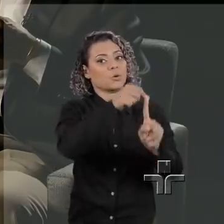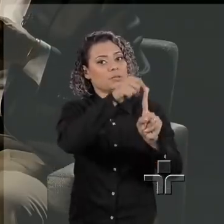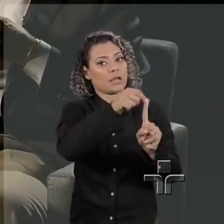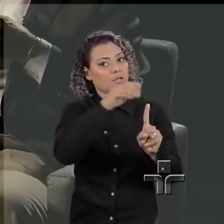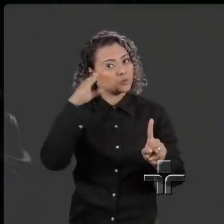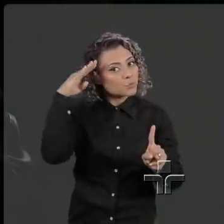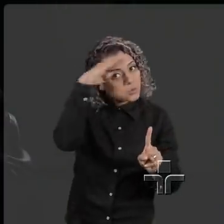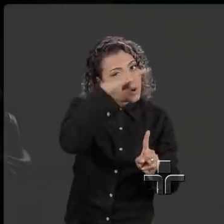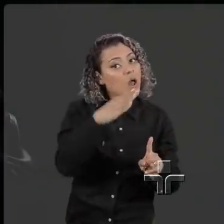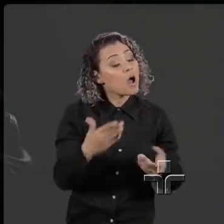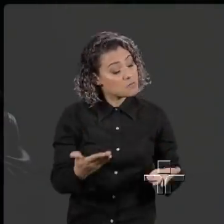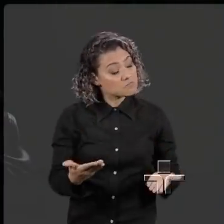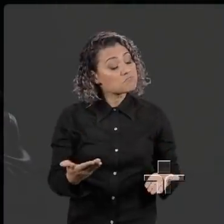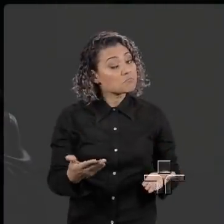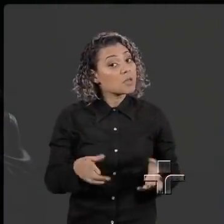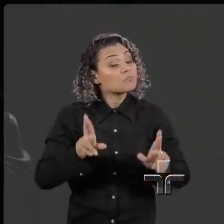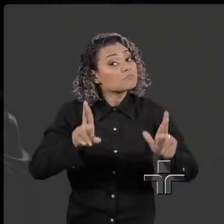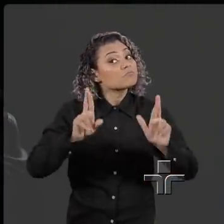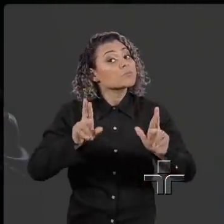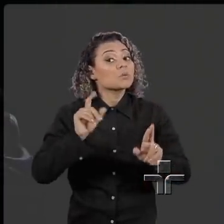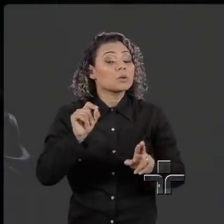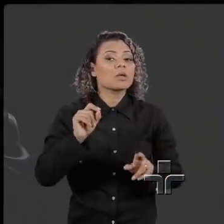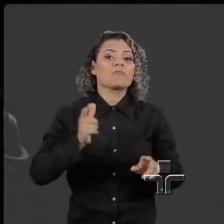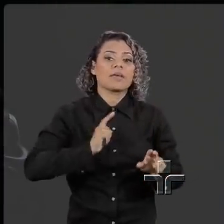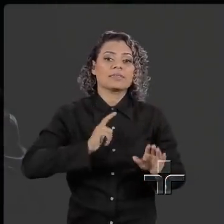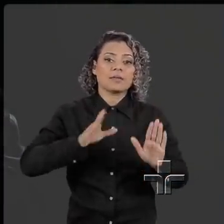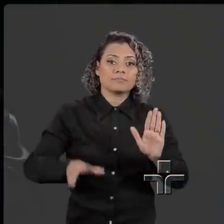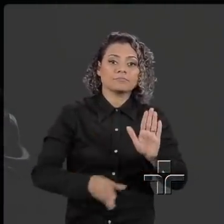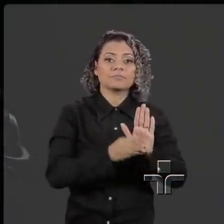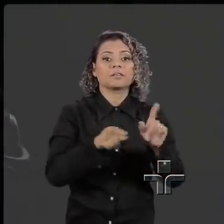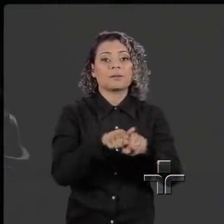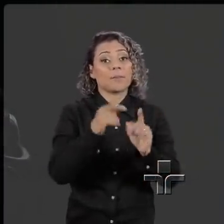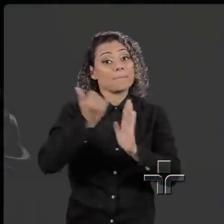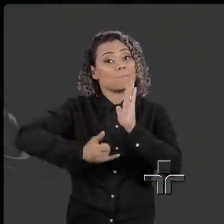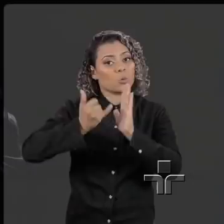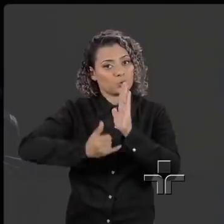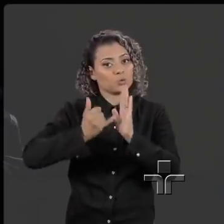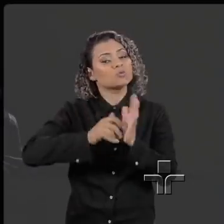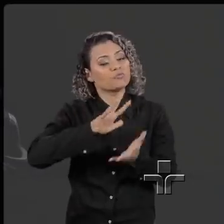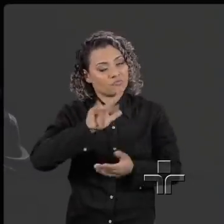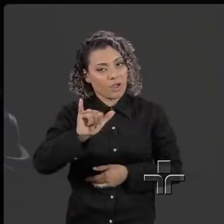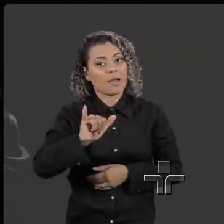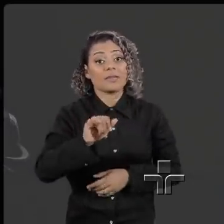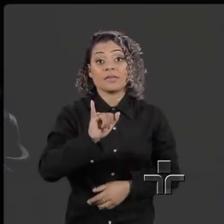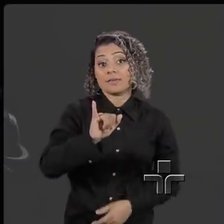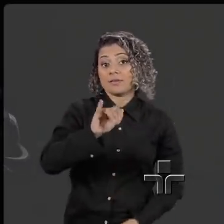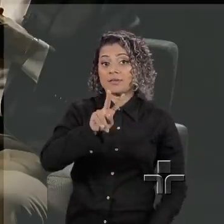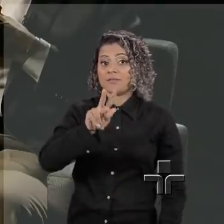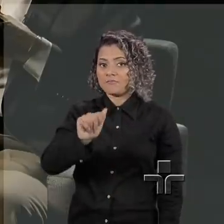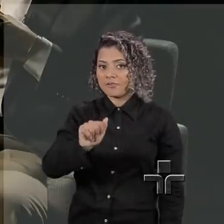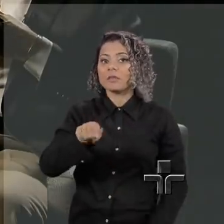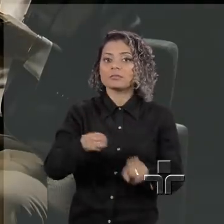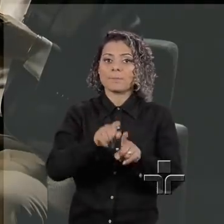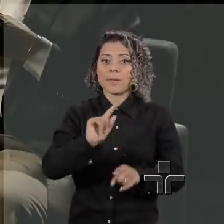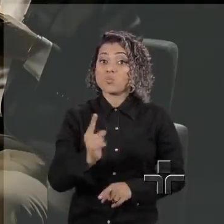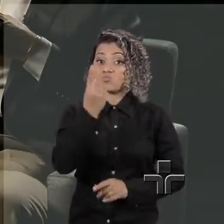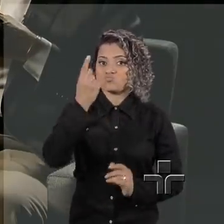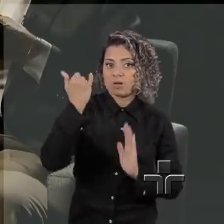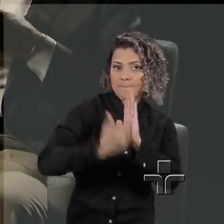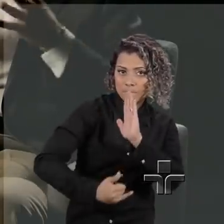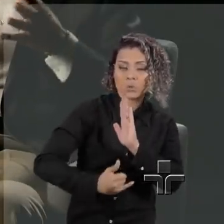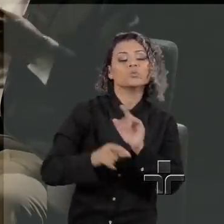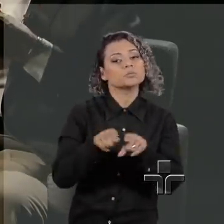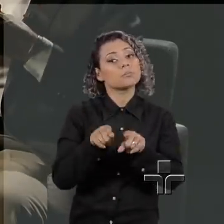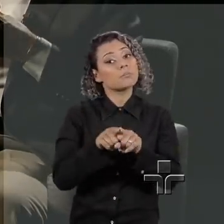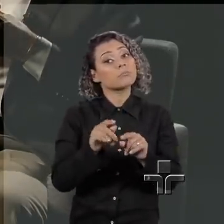do Bolsonaro, possivelmente incluir até a reforma tributária, né, a introdução do IVA, né, e outras propostas dessa